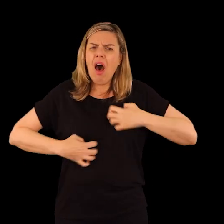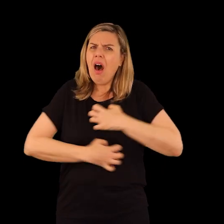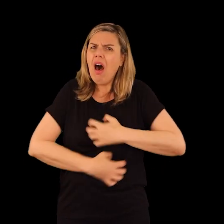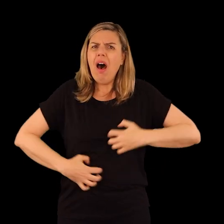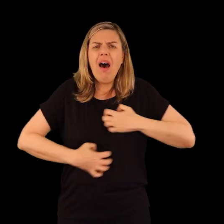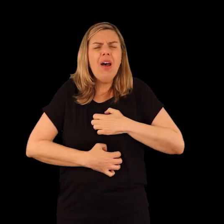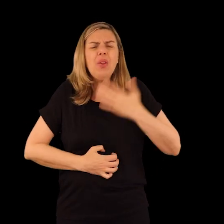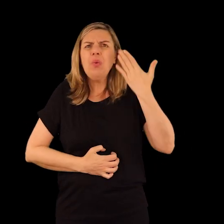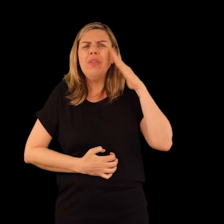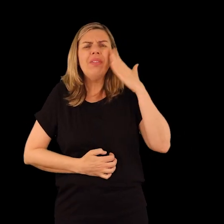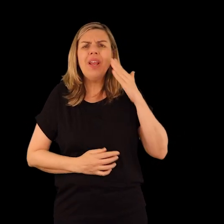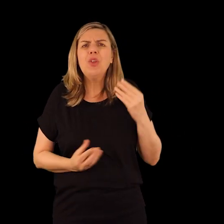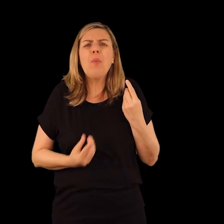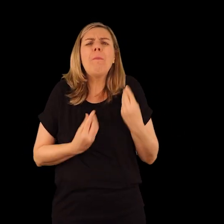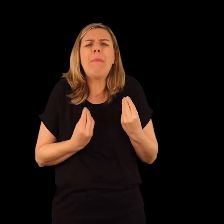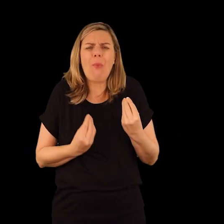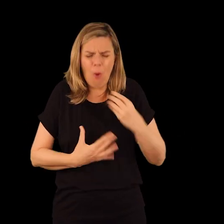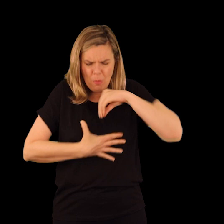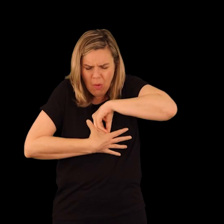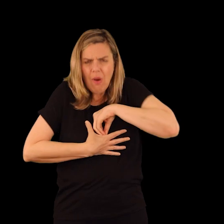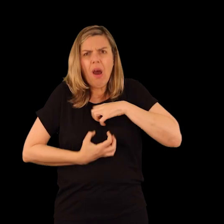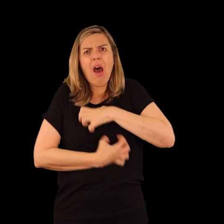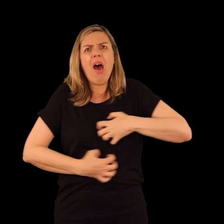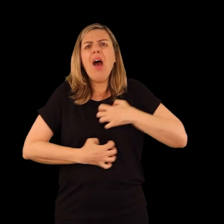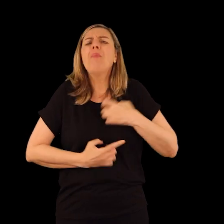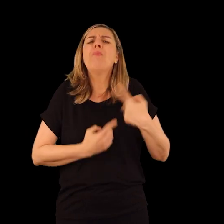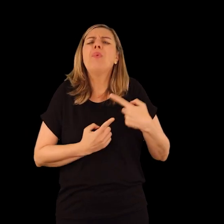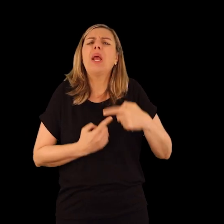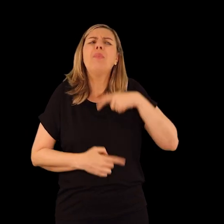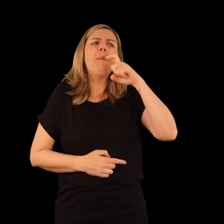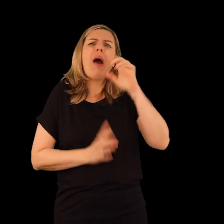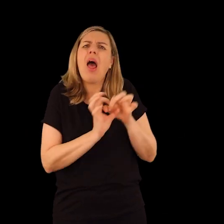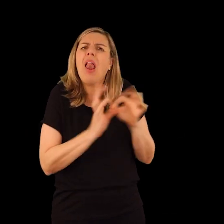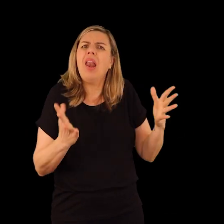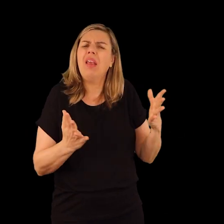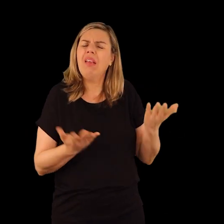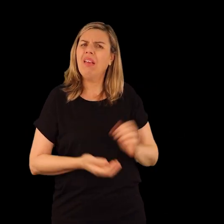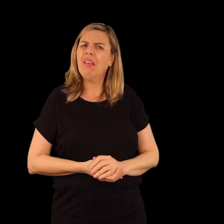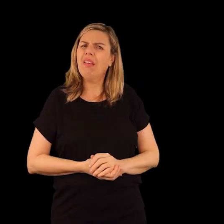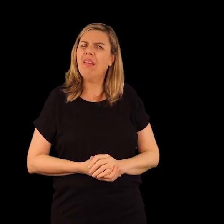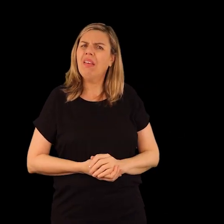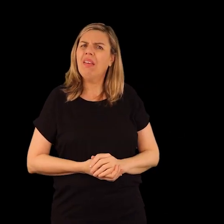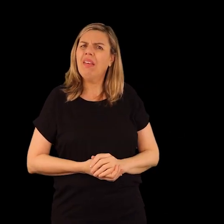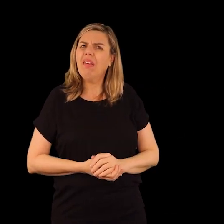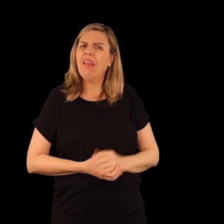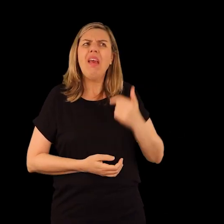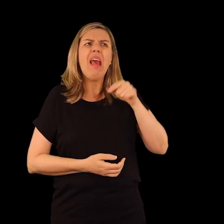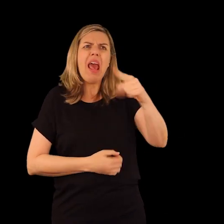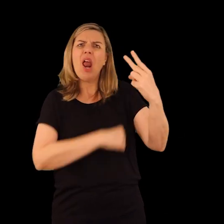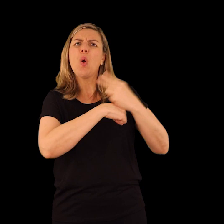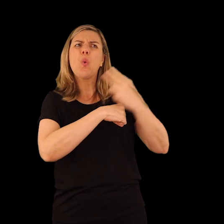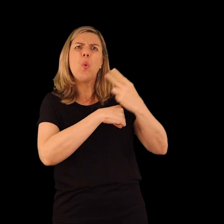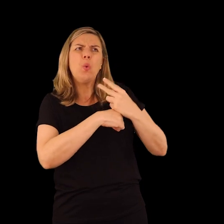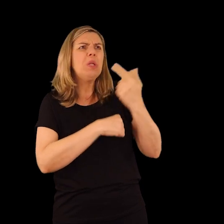não conseguia entender aquela revolta dentro de mim, né? Por que que o pai me deixava e eu ficava aos